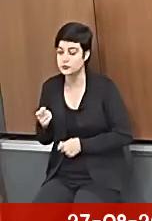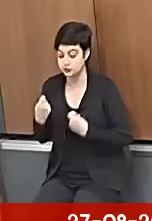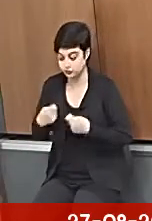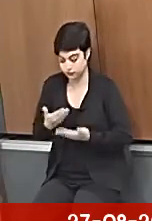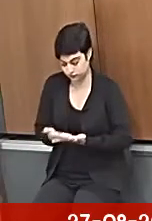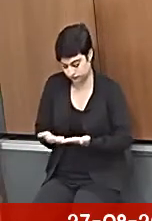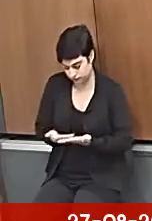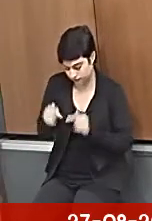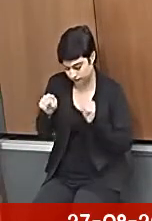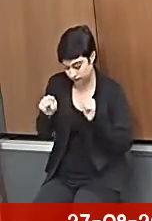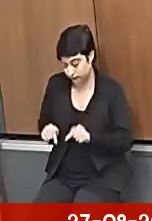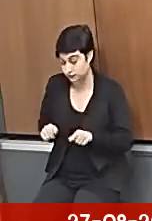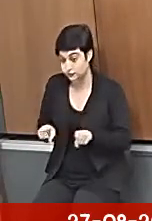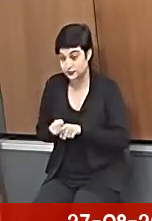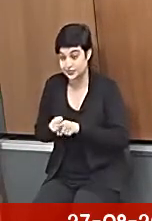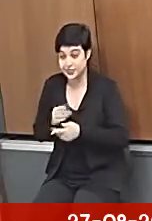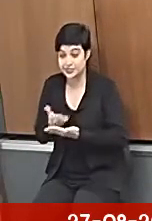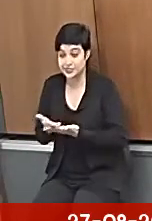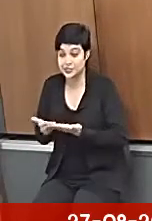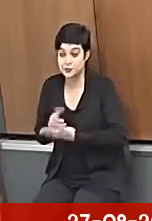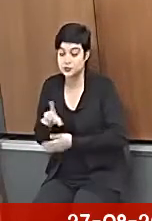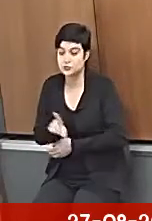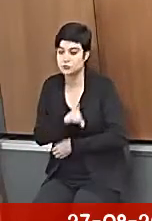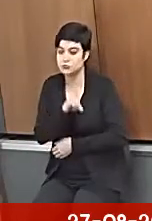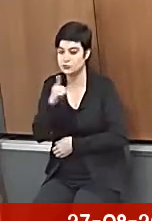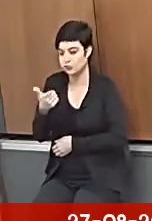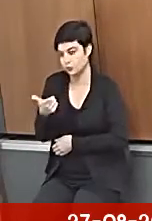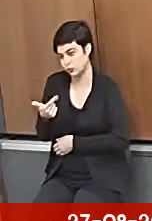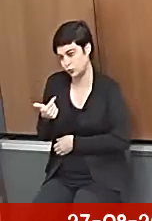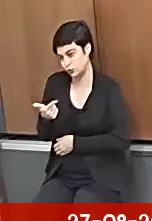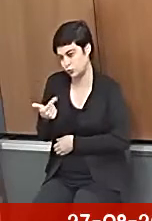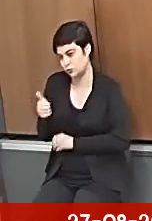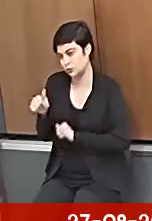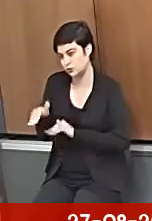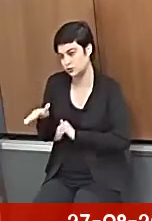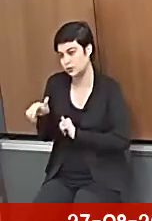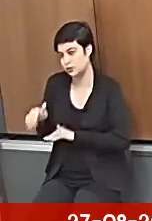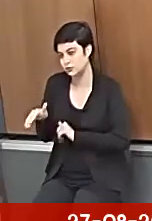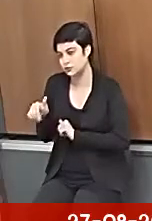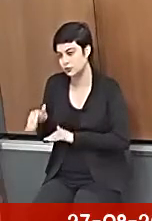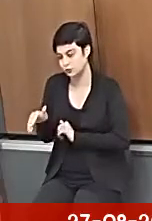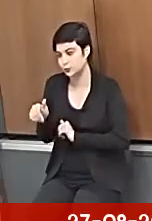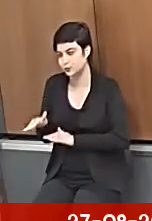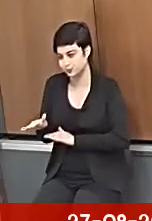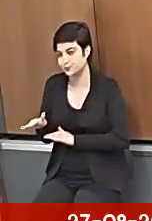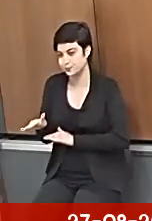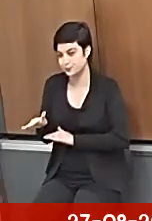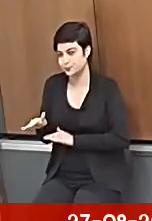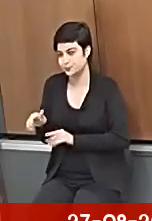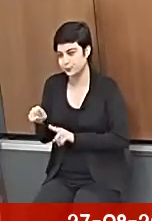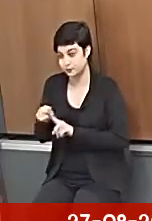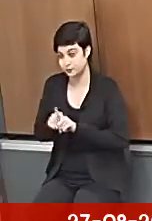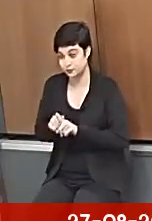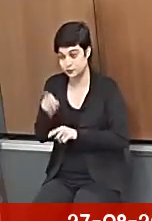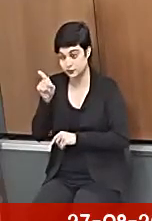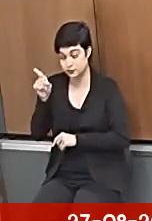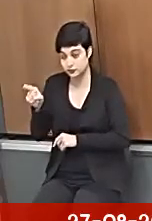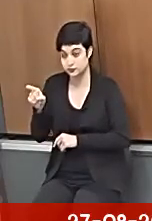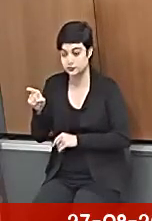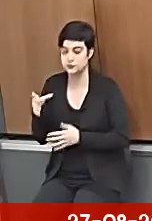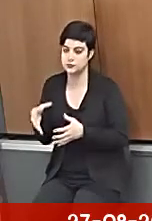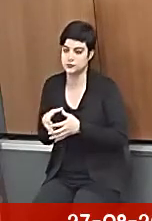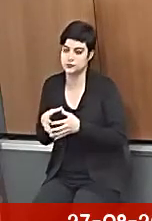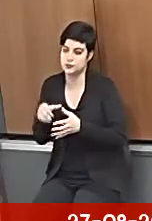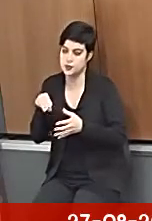aqui será tratado no dia 12 é isso dia 12 de setembro na minas arena eu eu